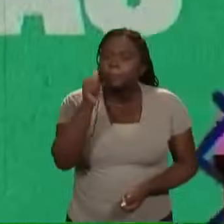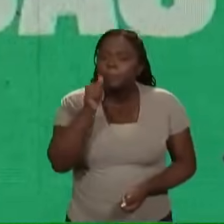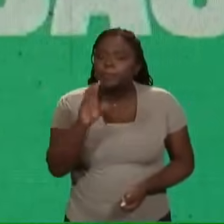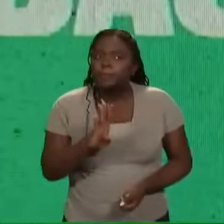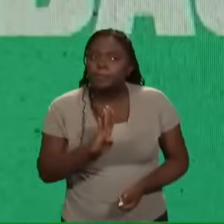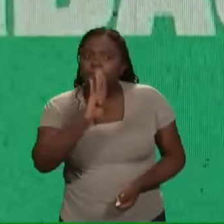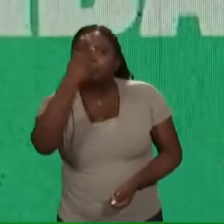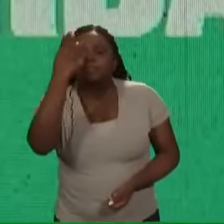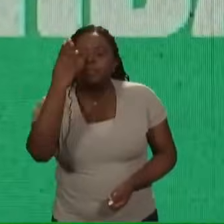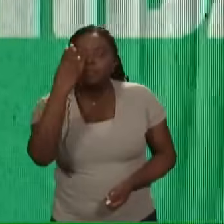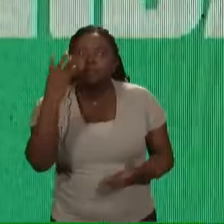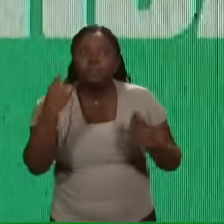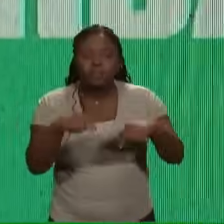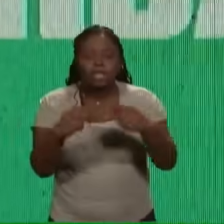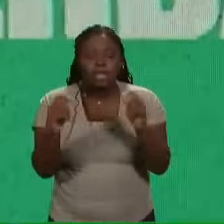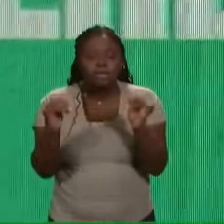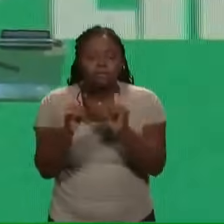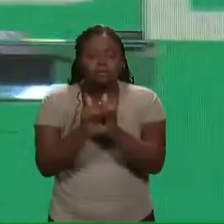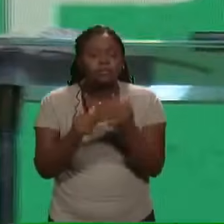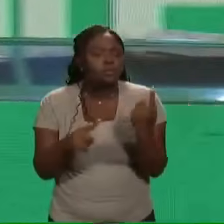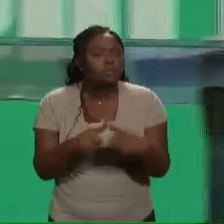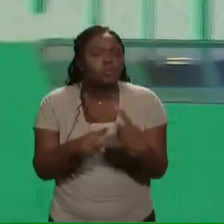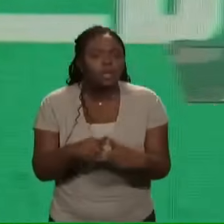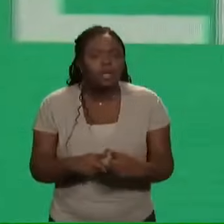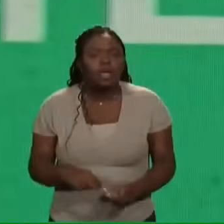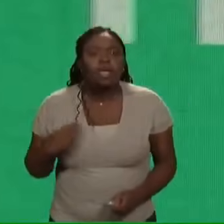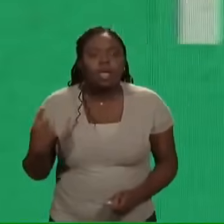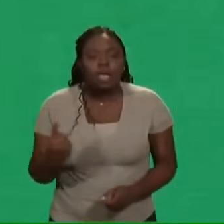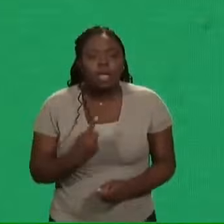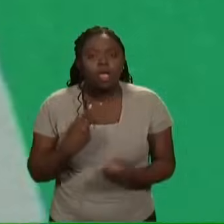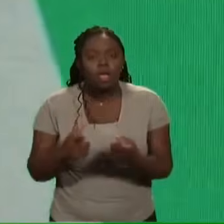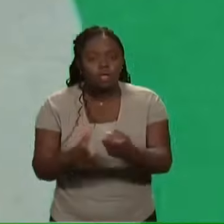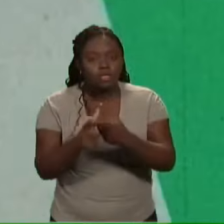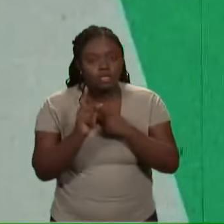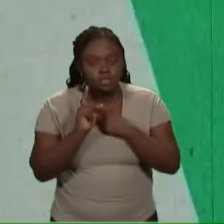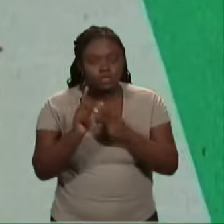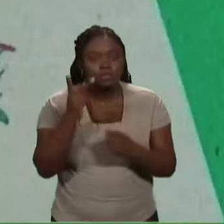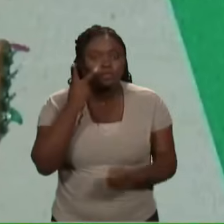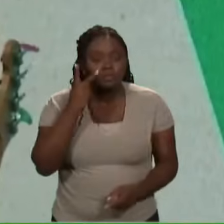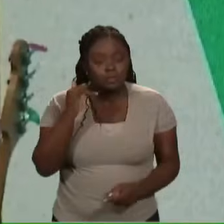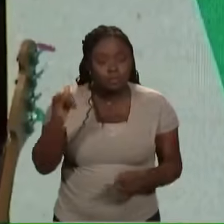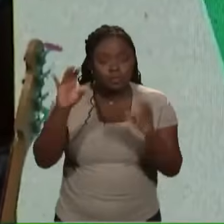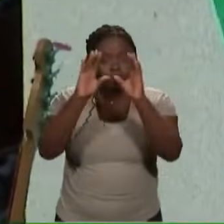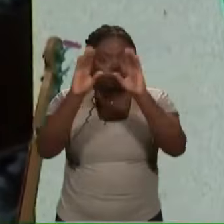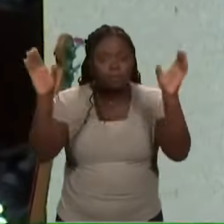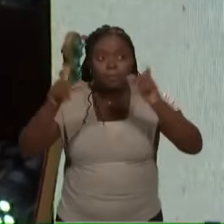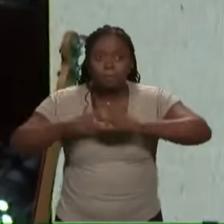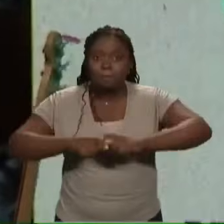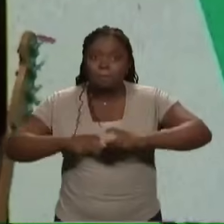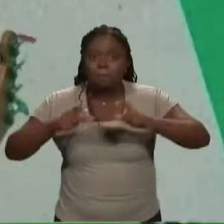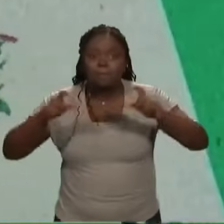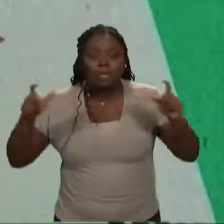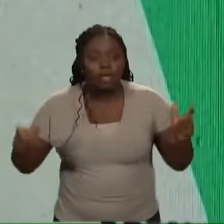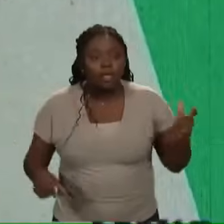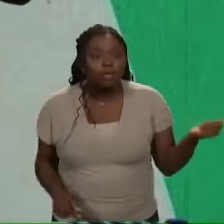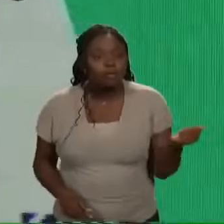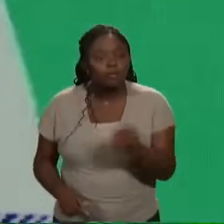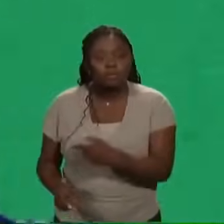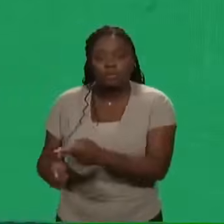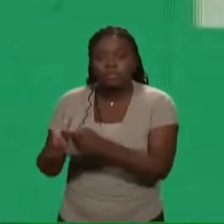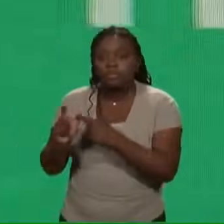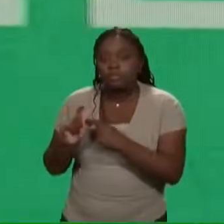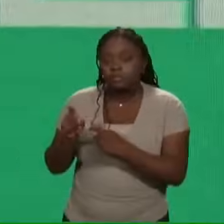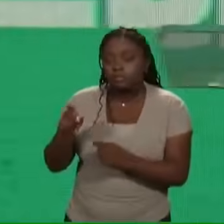que perdoar. Por que tem que perdoar? Porque a nossa dívida com o Pai Celestial era muito maior do que a dívida que essa